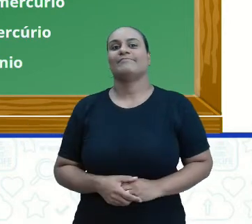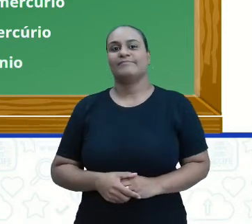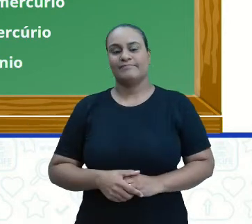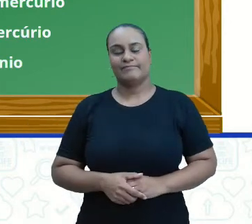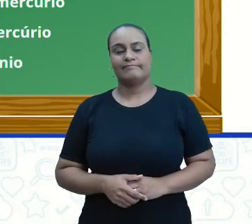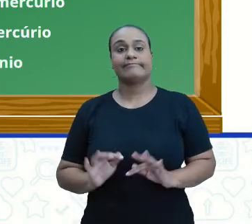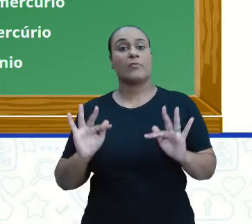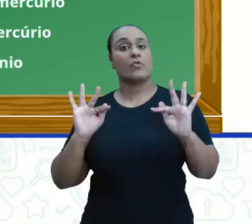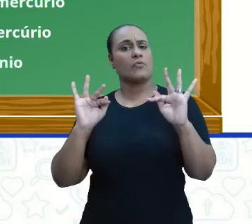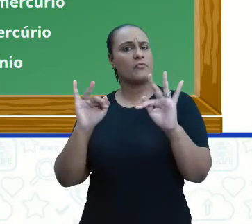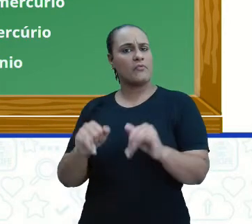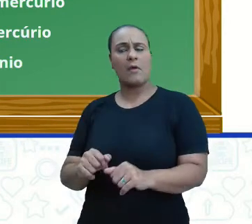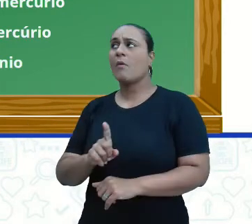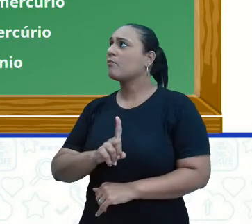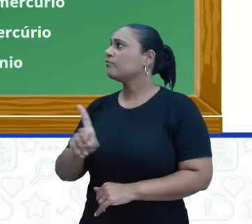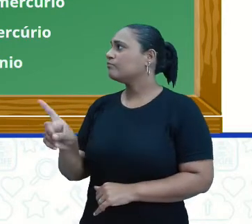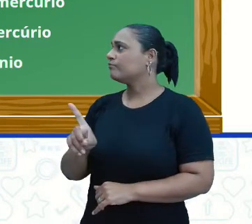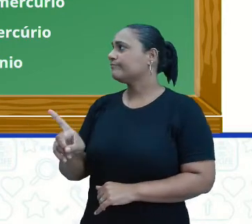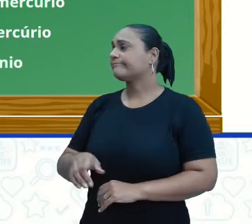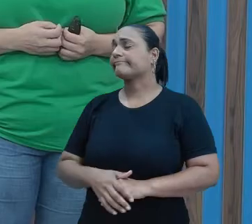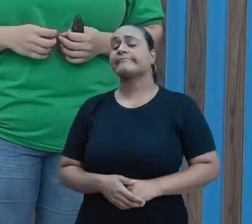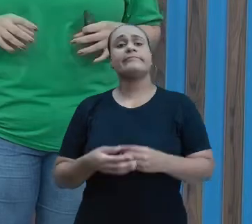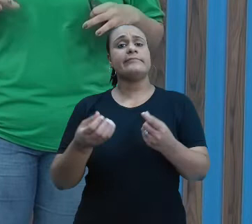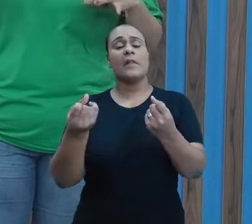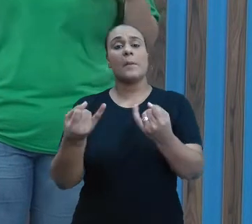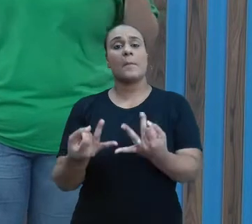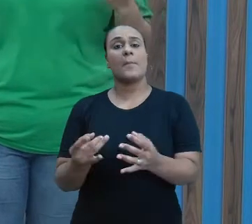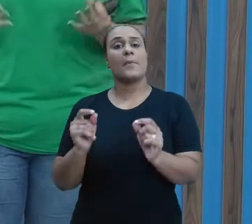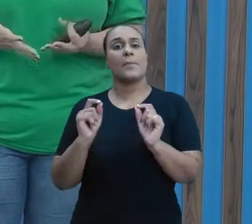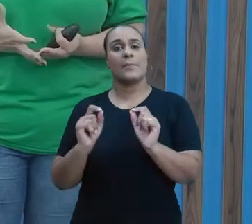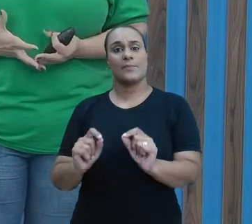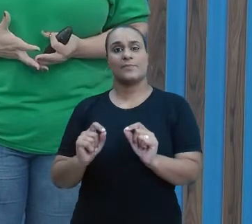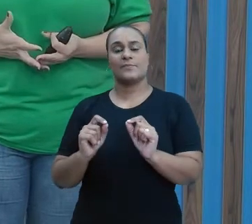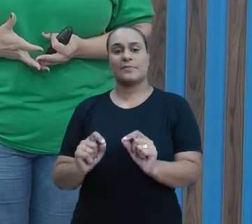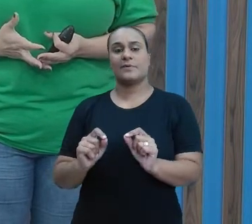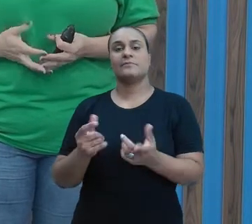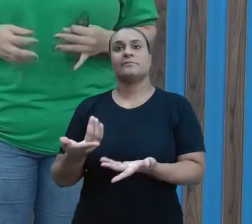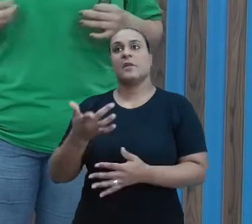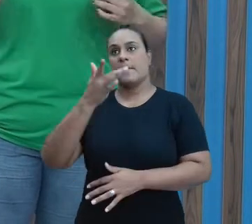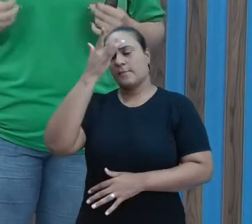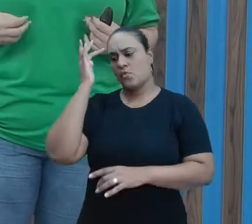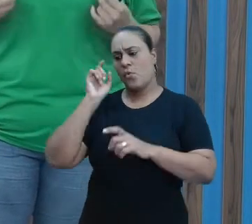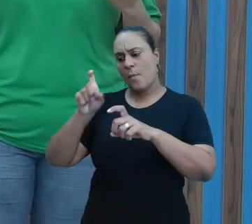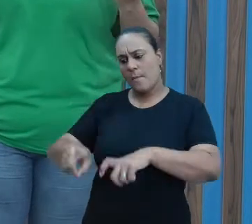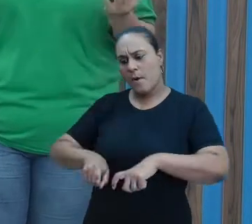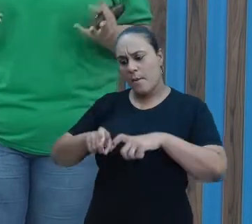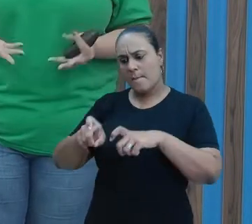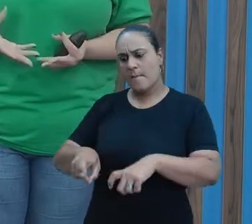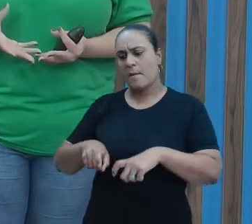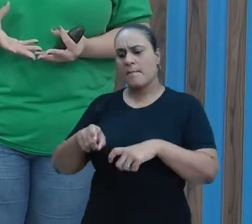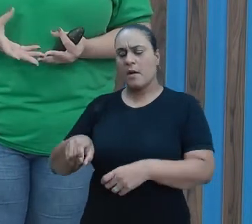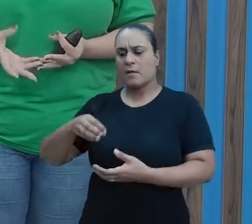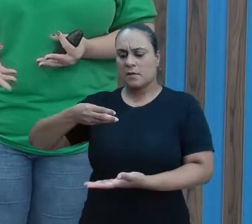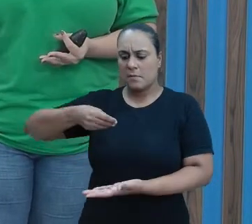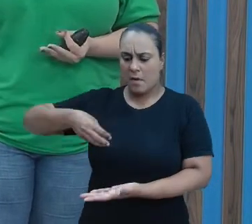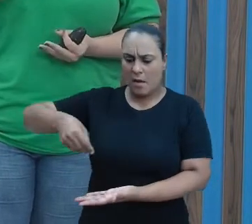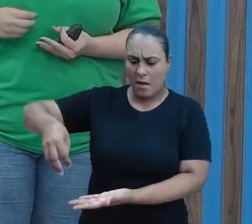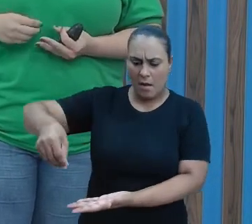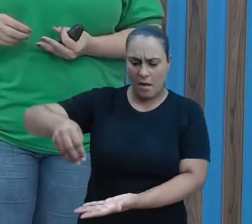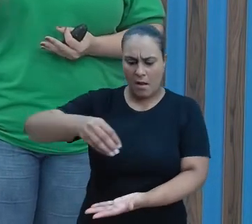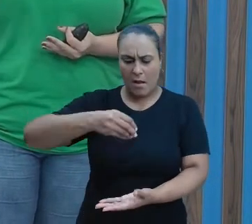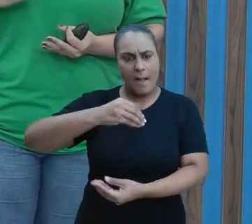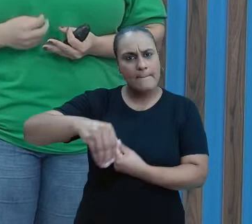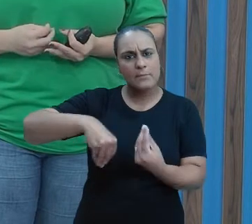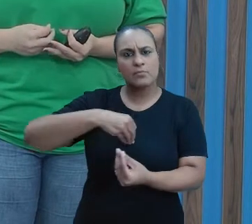no final das contas, estamos falando aí, né, dessa questão da agricultura, da adição de fertilizantes,